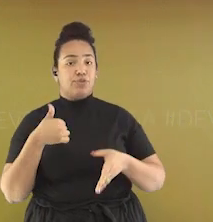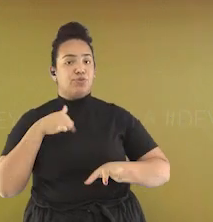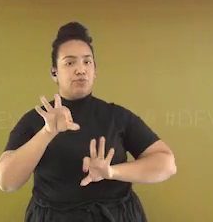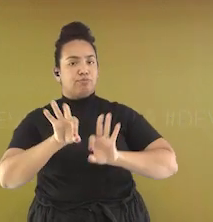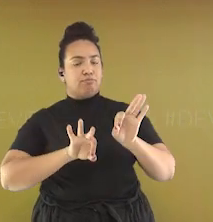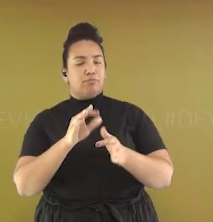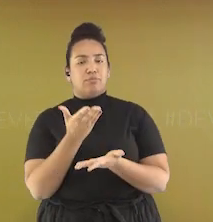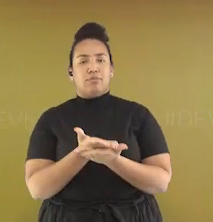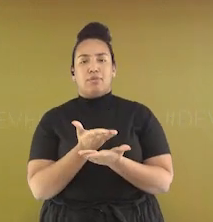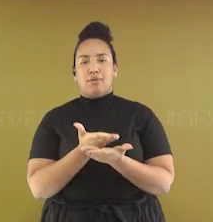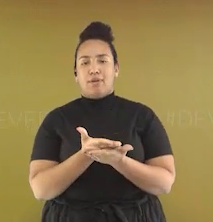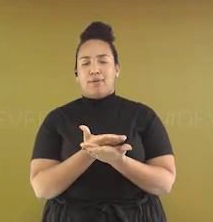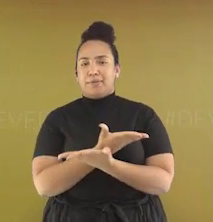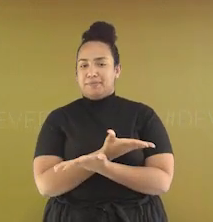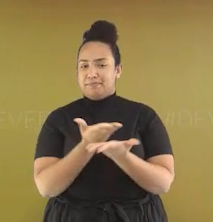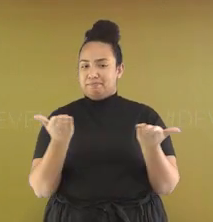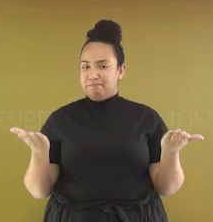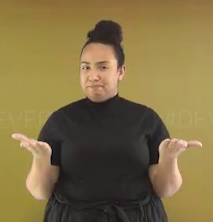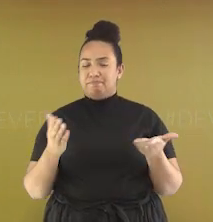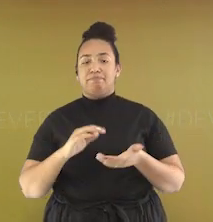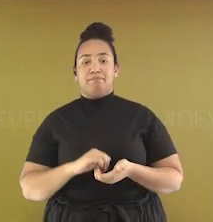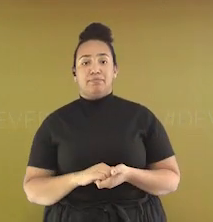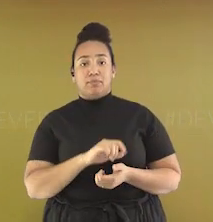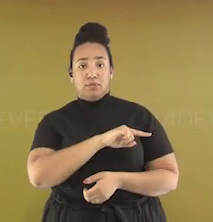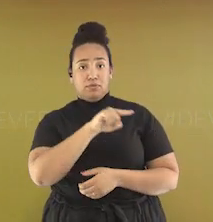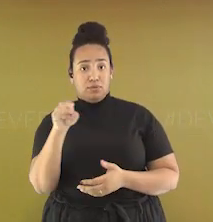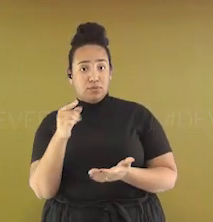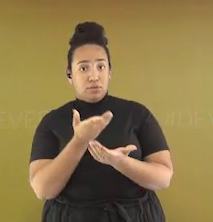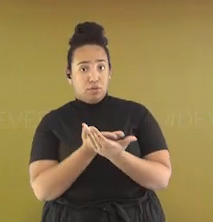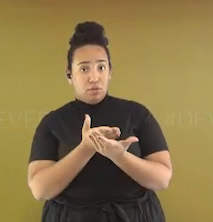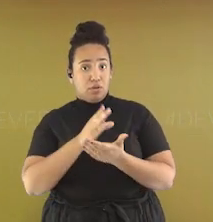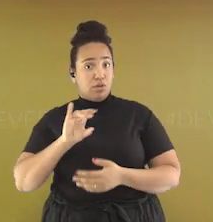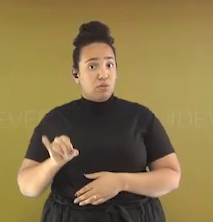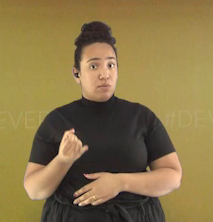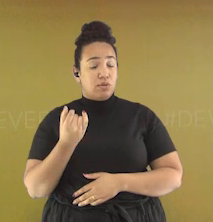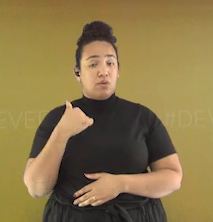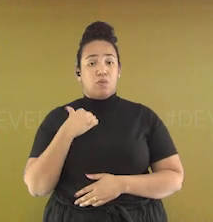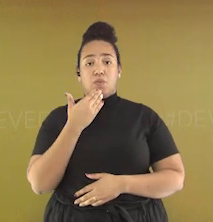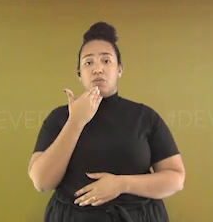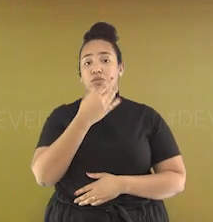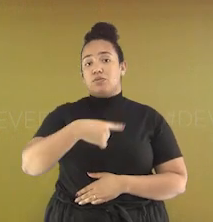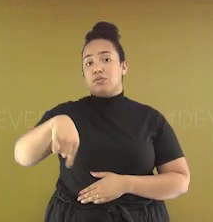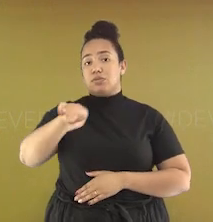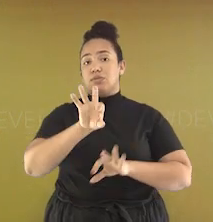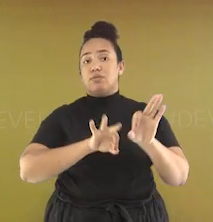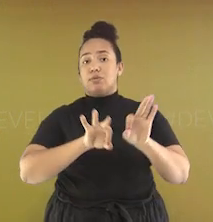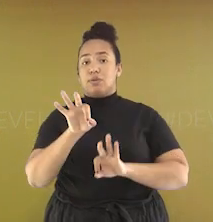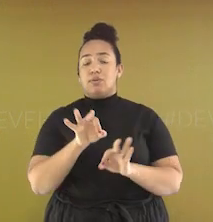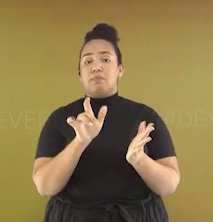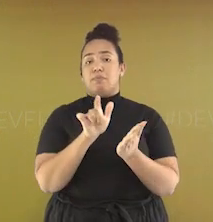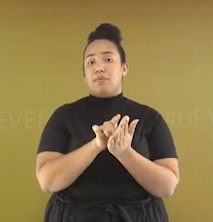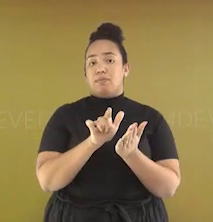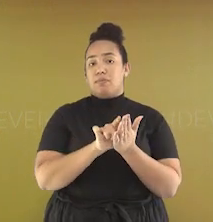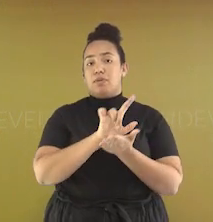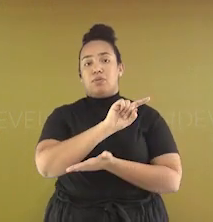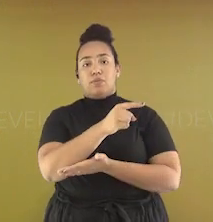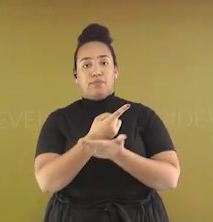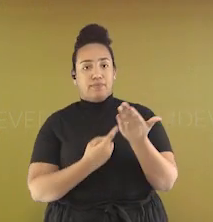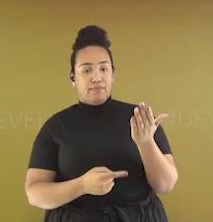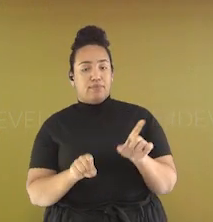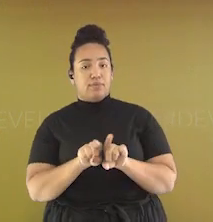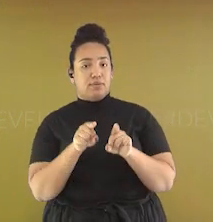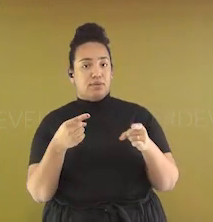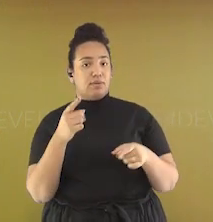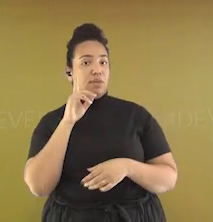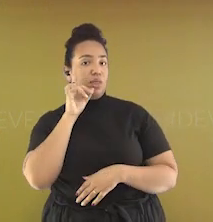muito legal para você. Para tirar melhor proveito da aula, lhe convido a pegar uma folha de papel ou um caderno e